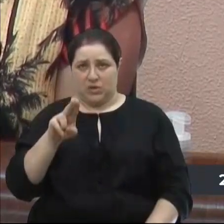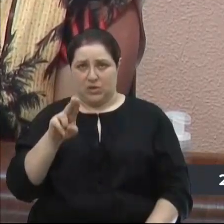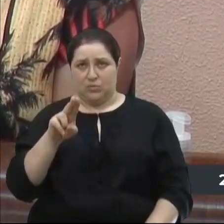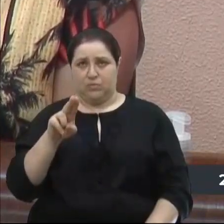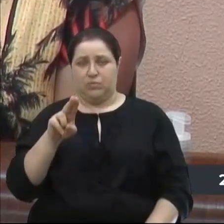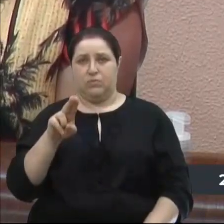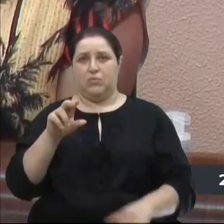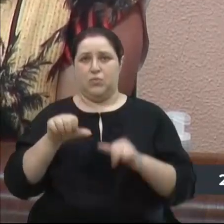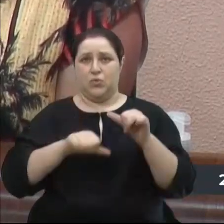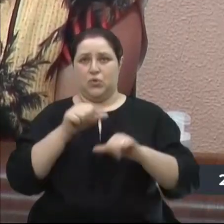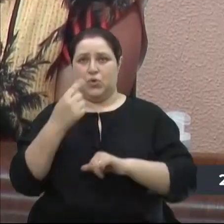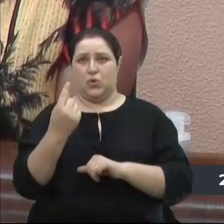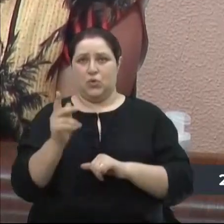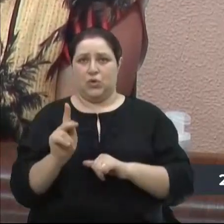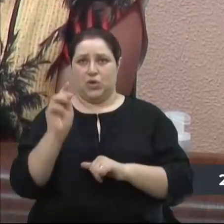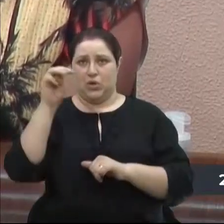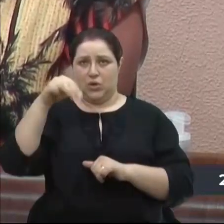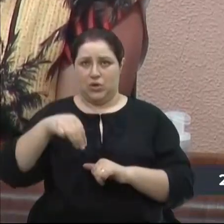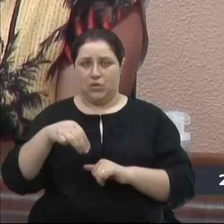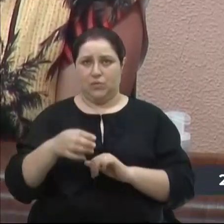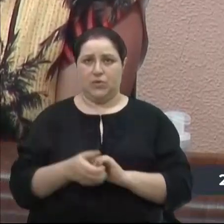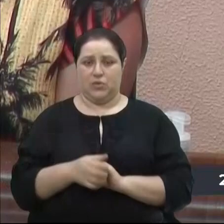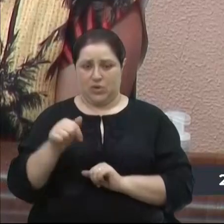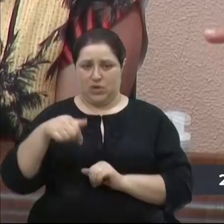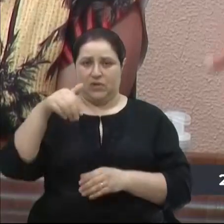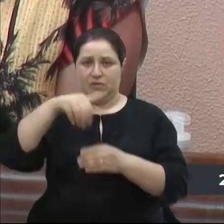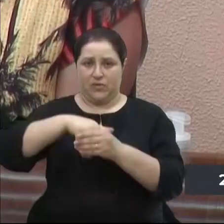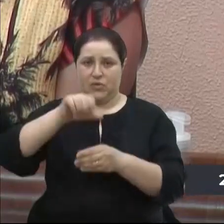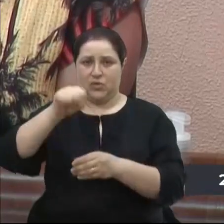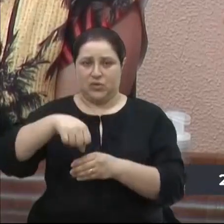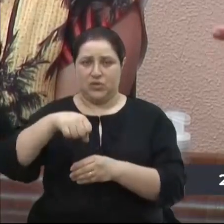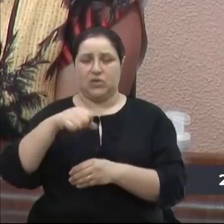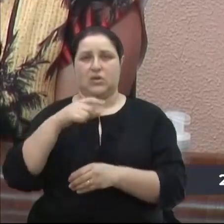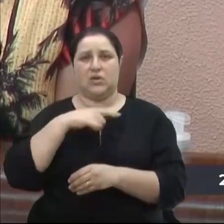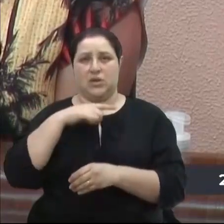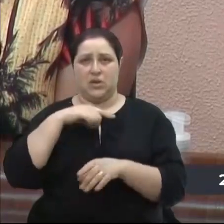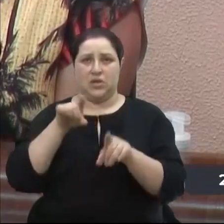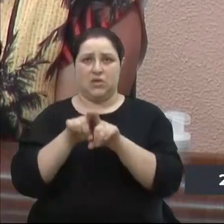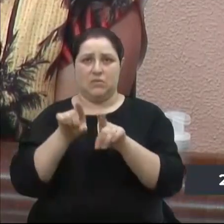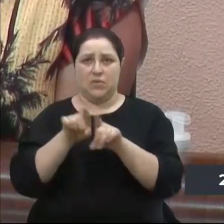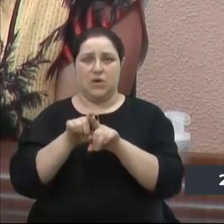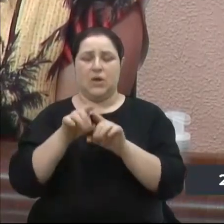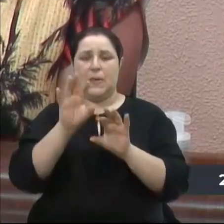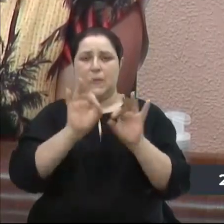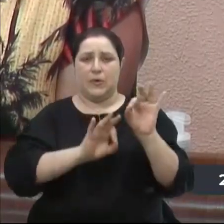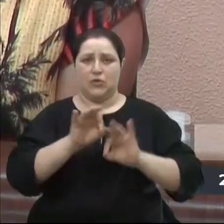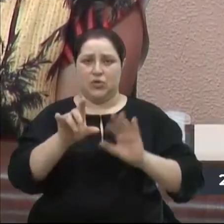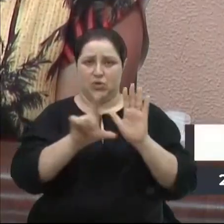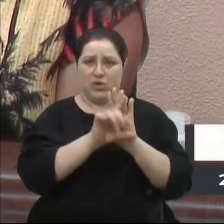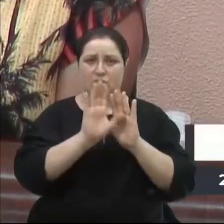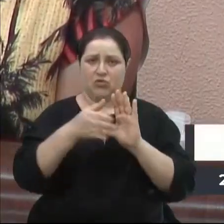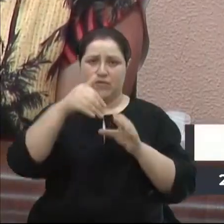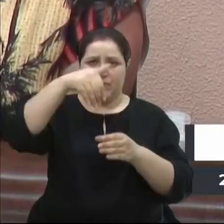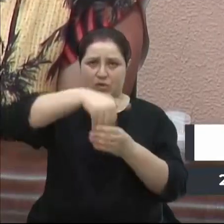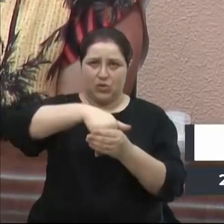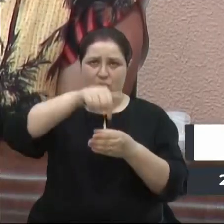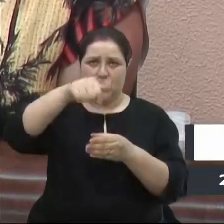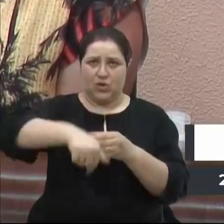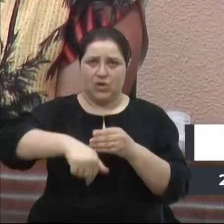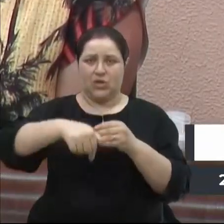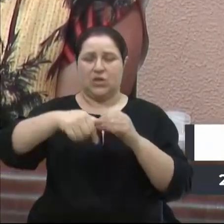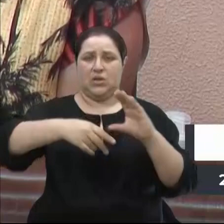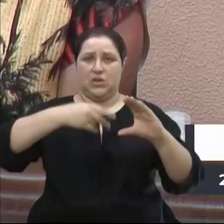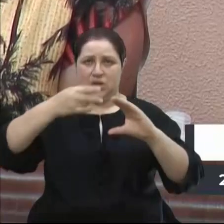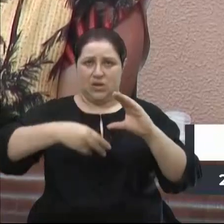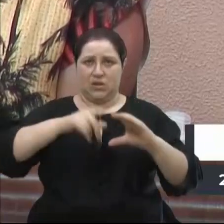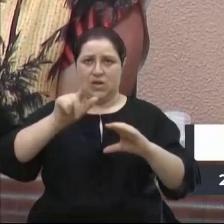A gente votou aqui para 1 quilômetro, vereador Sandro. Além disso, eu tenho um projeto de lei que foi votado aqui nessa casa,